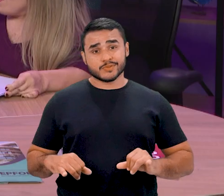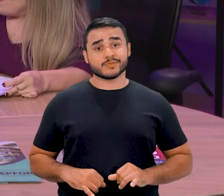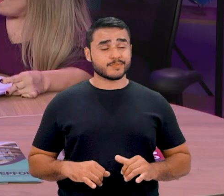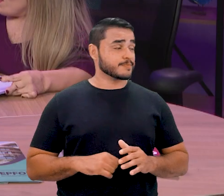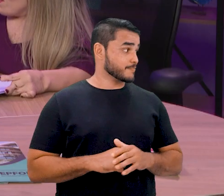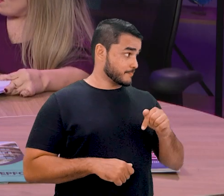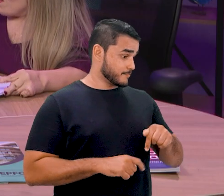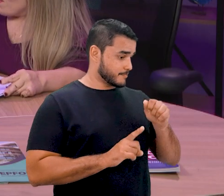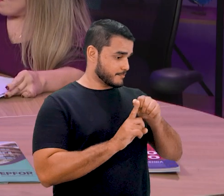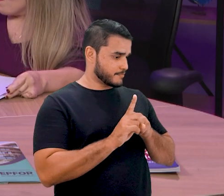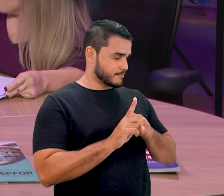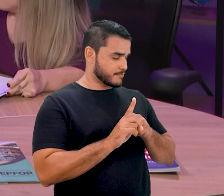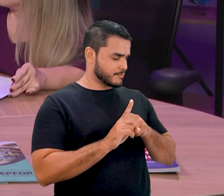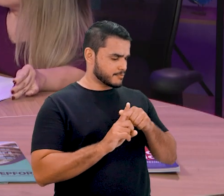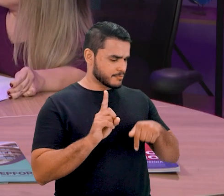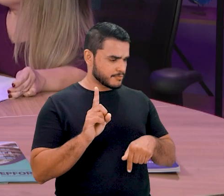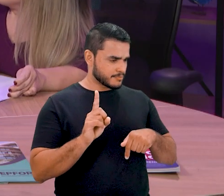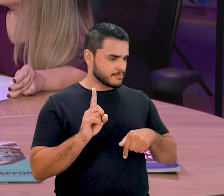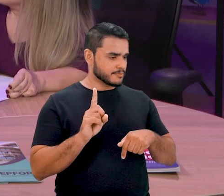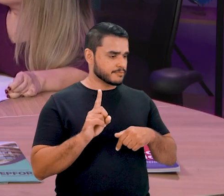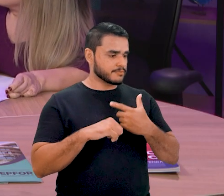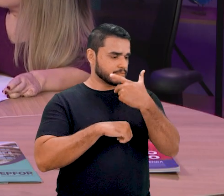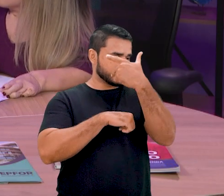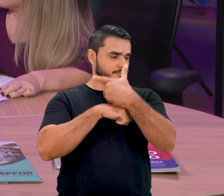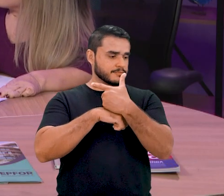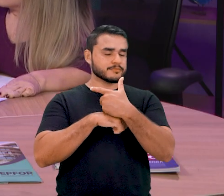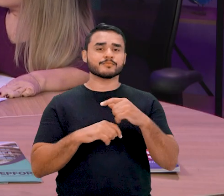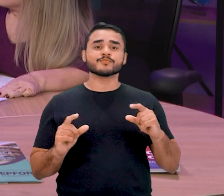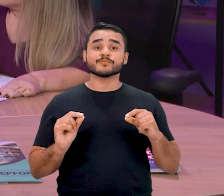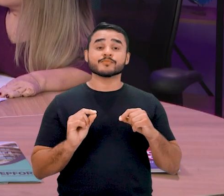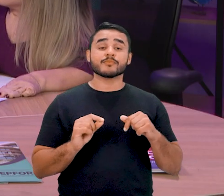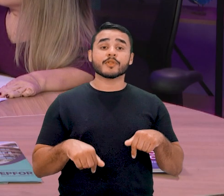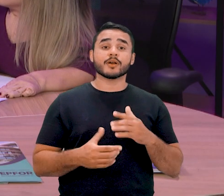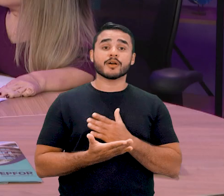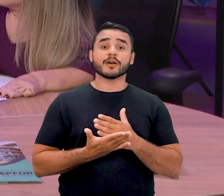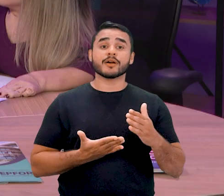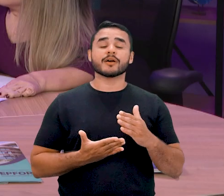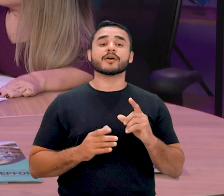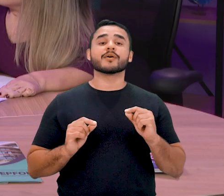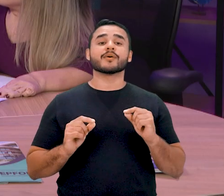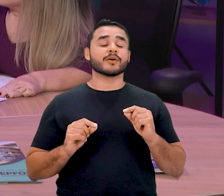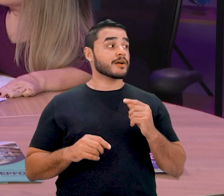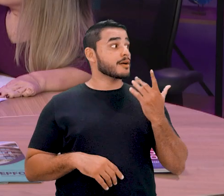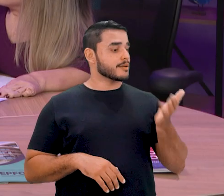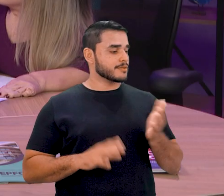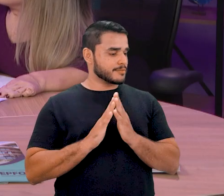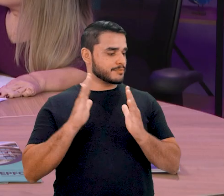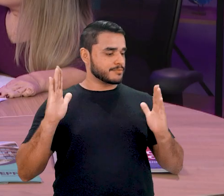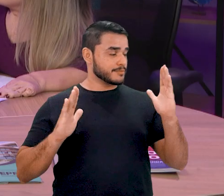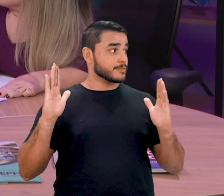no mês, né? A gente está gravando esse podcast exatamente quando começam os 21 dias de